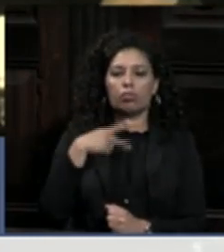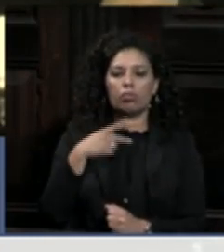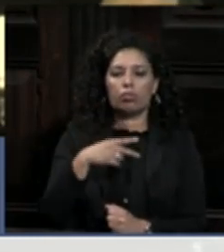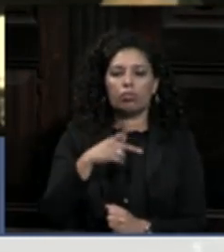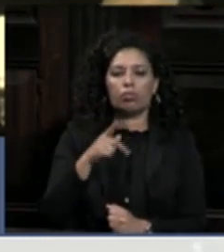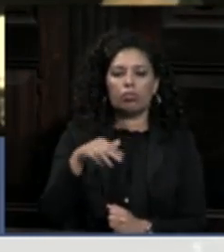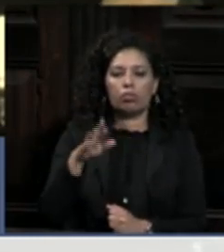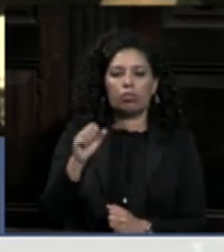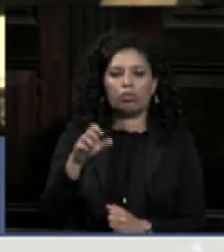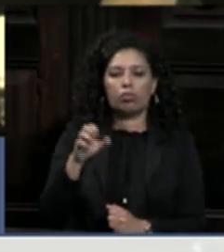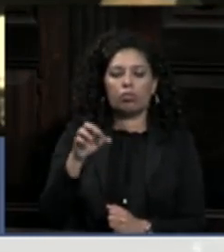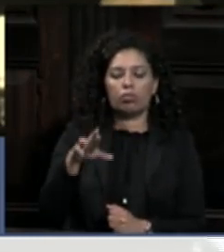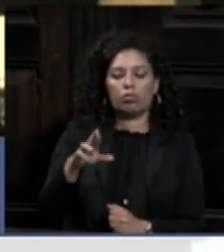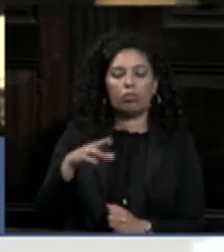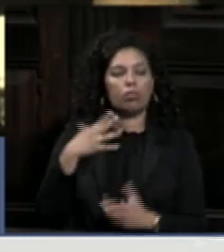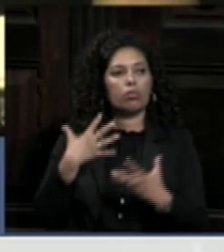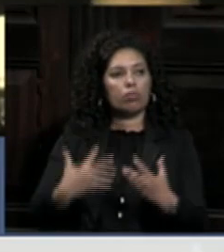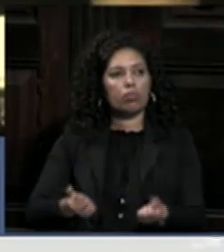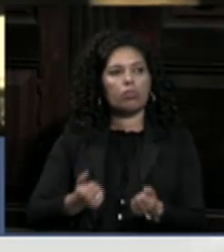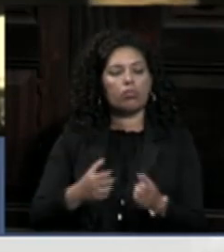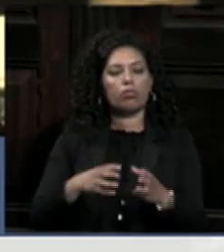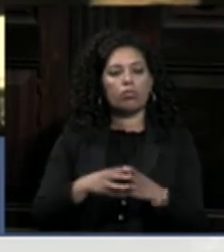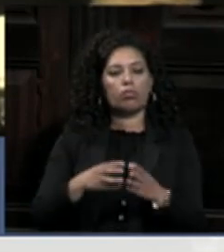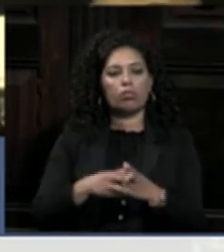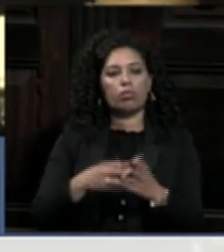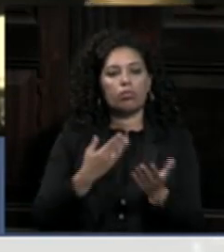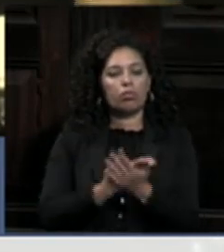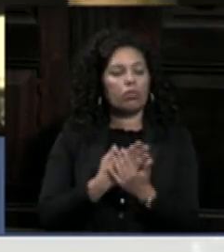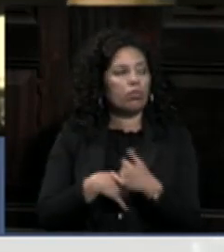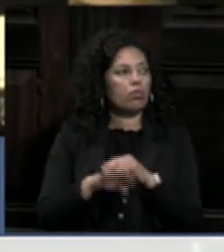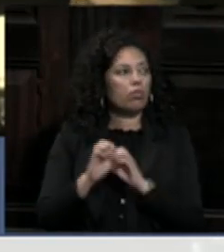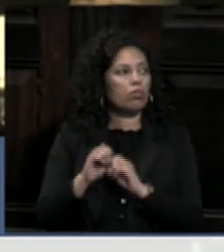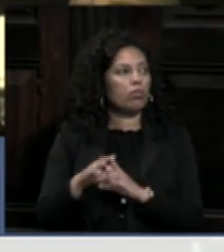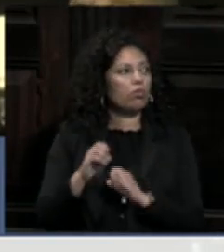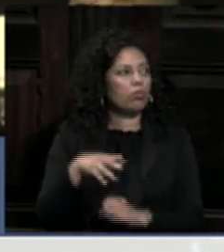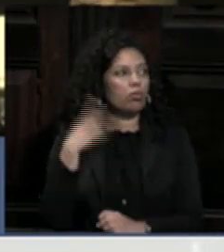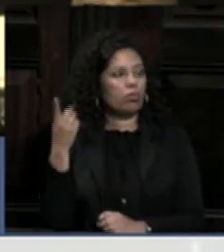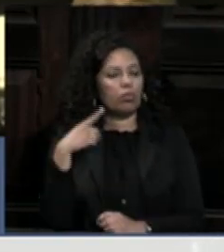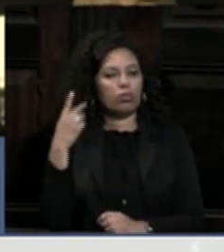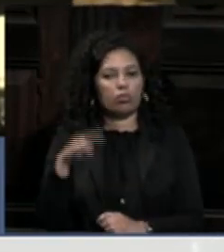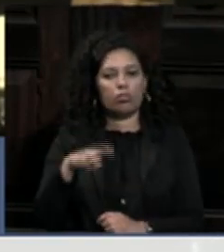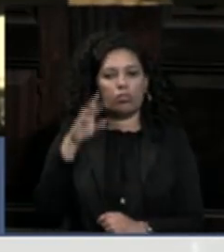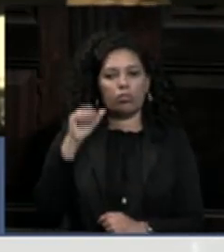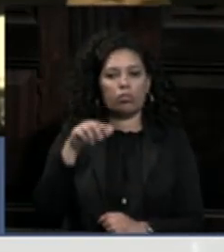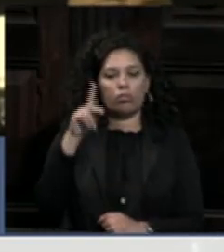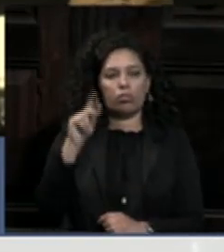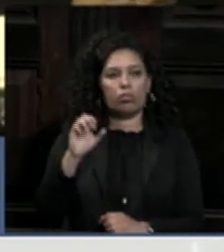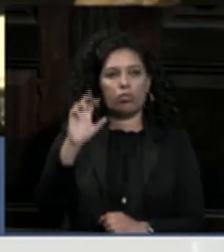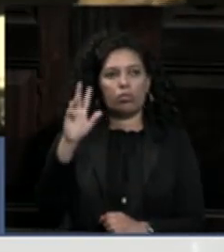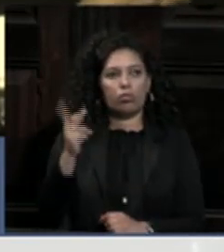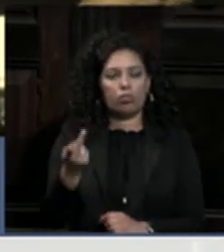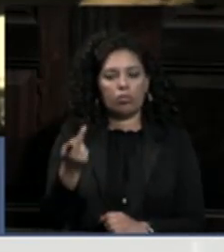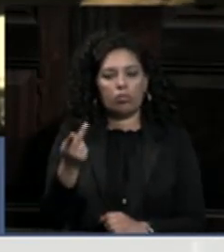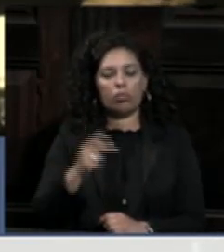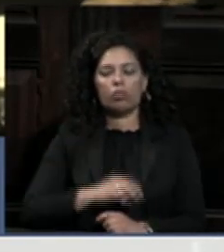parecer favorável pela comissão de educação deputado waldeck carneiro